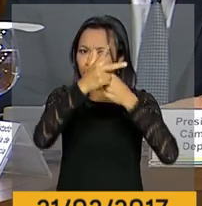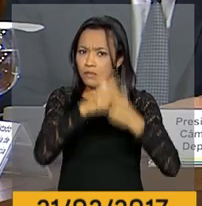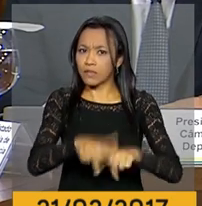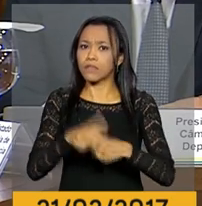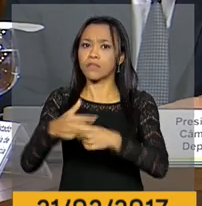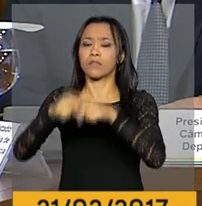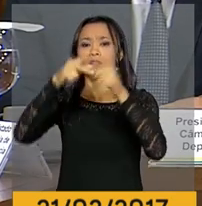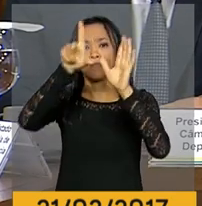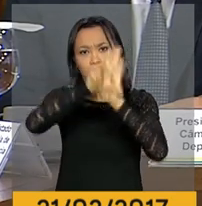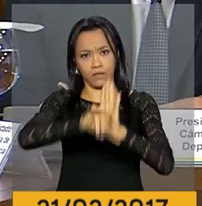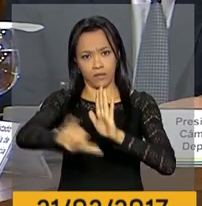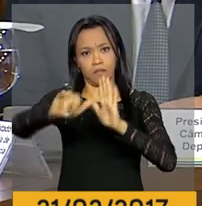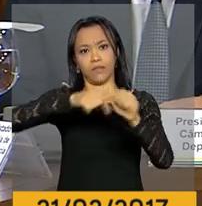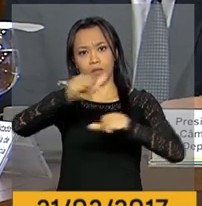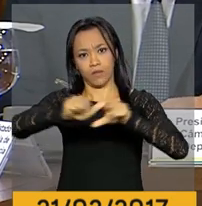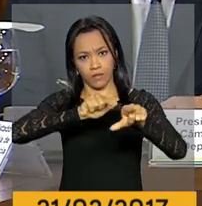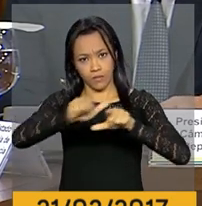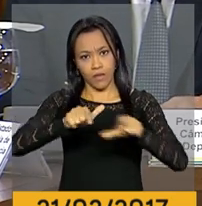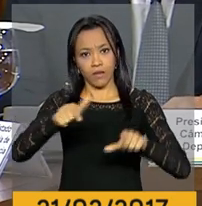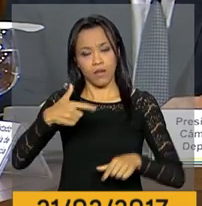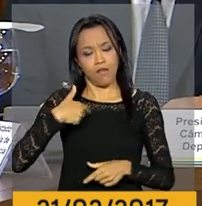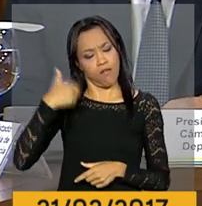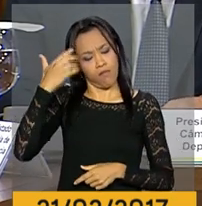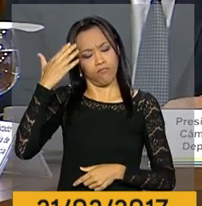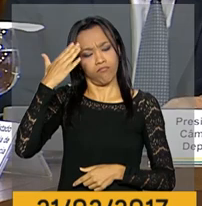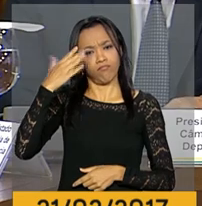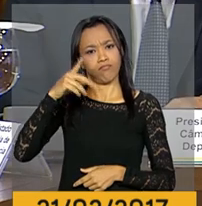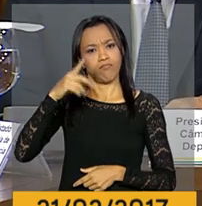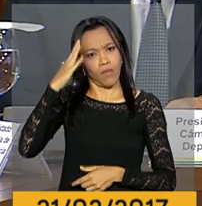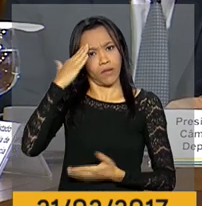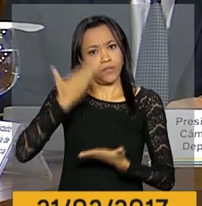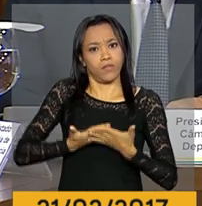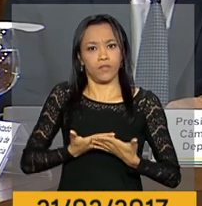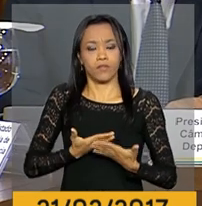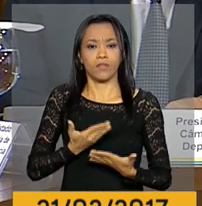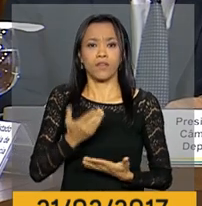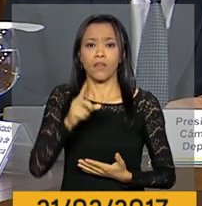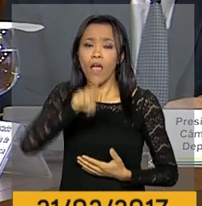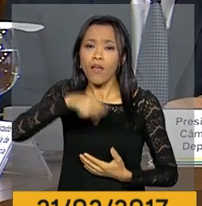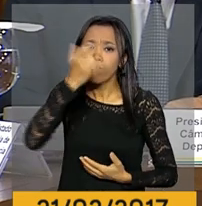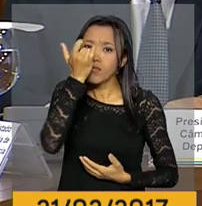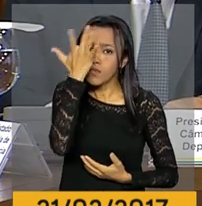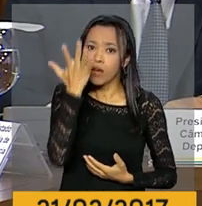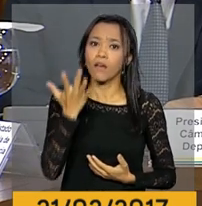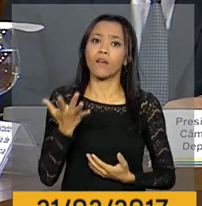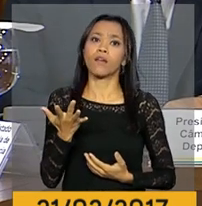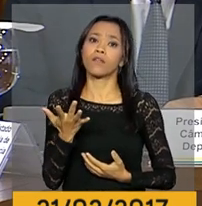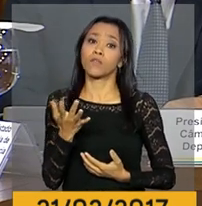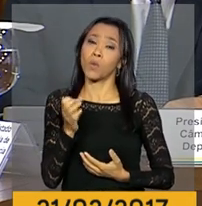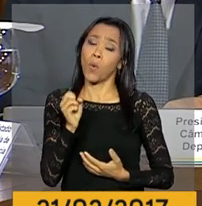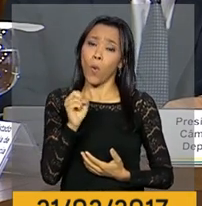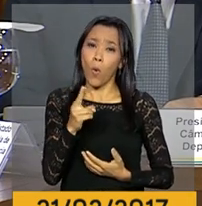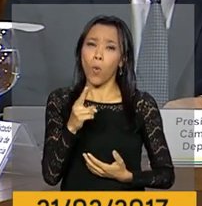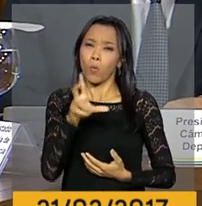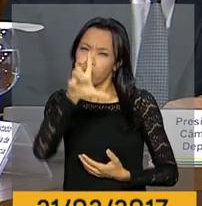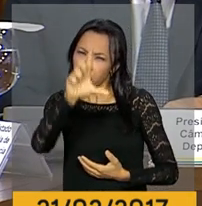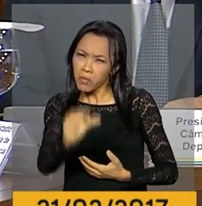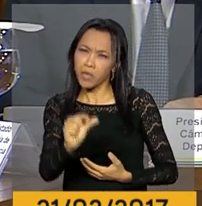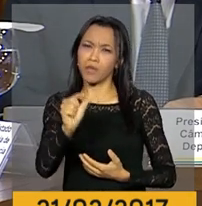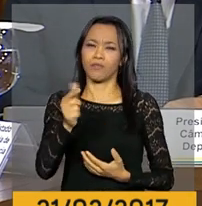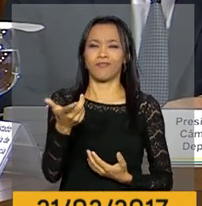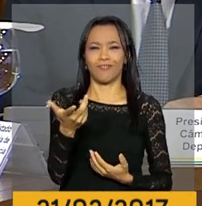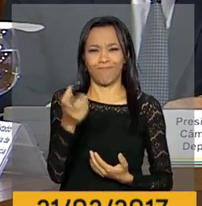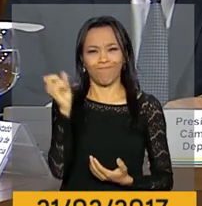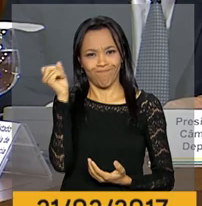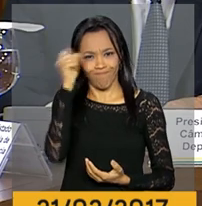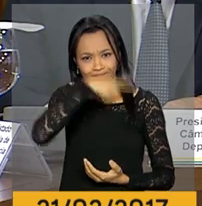será razoavelmente eh fácil ou pelo menos menos dificultoso a